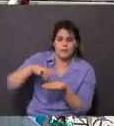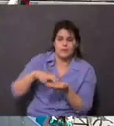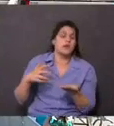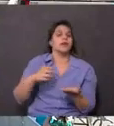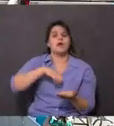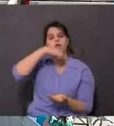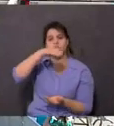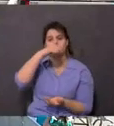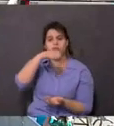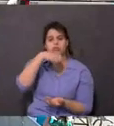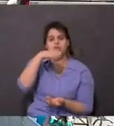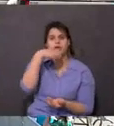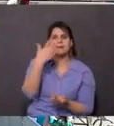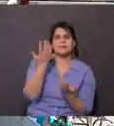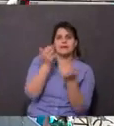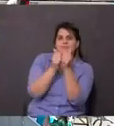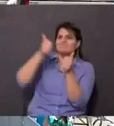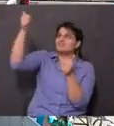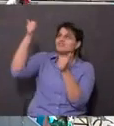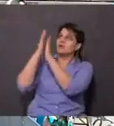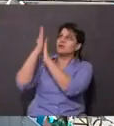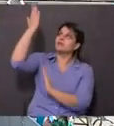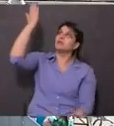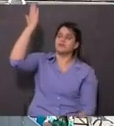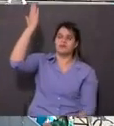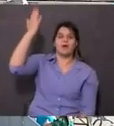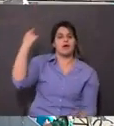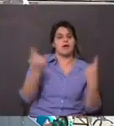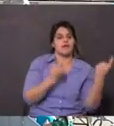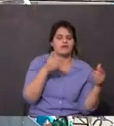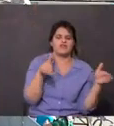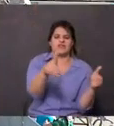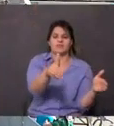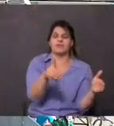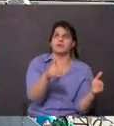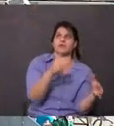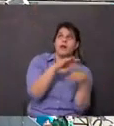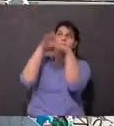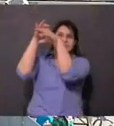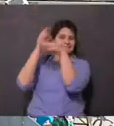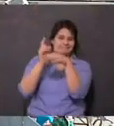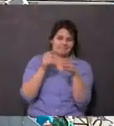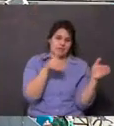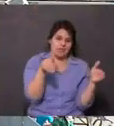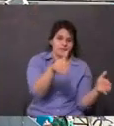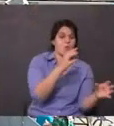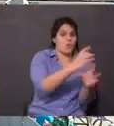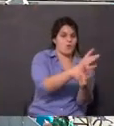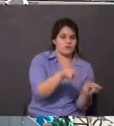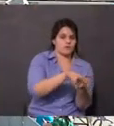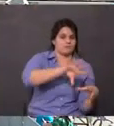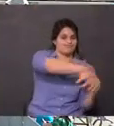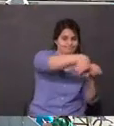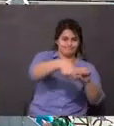muito distantes da casa do Pai. Percorrem às vezes caminhos de trevas e de morte. E